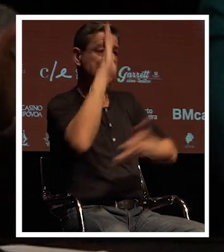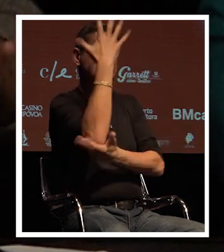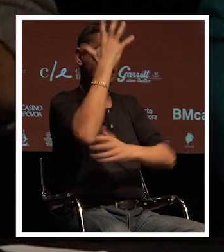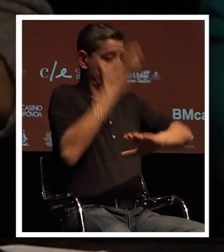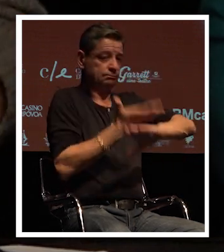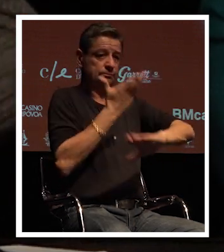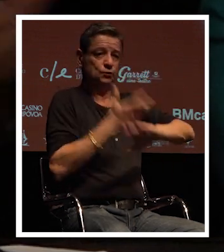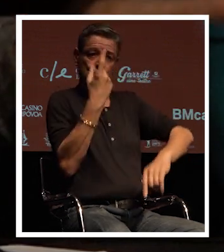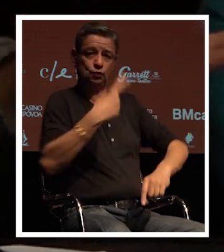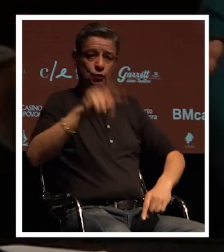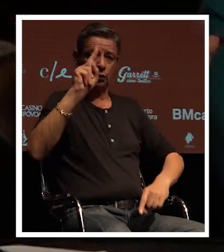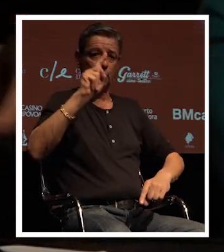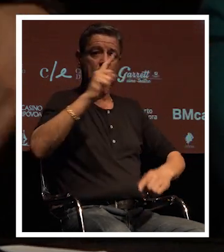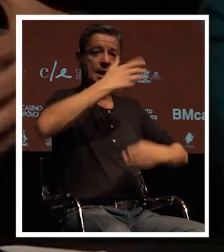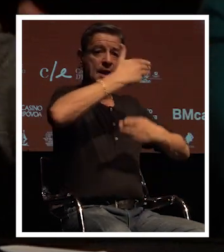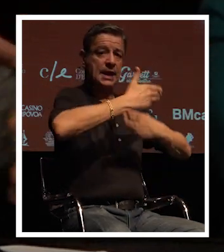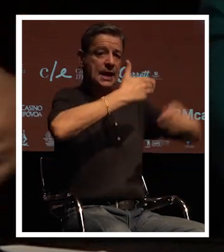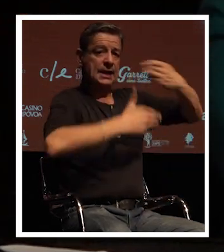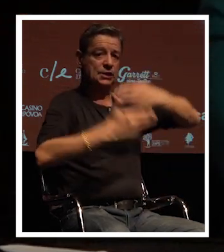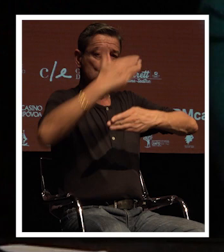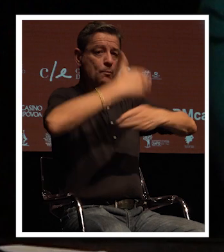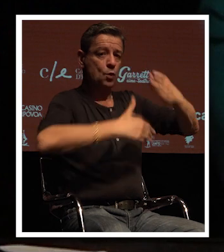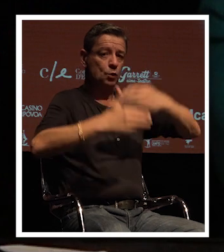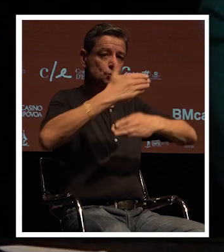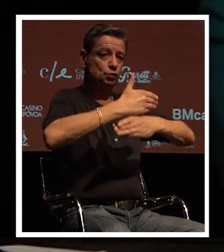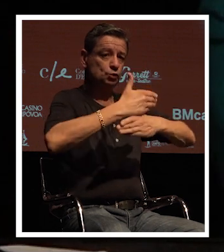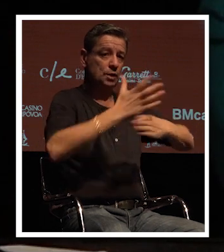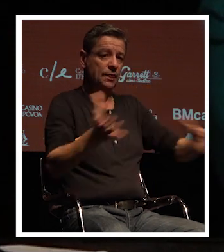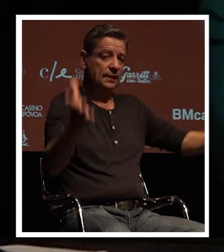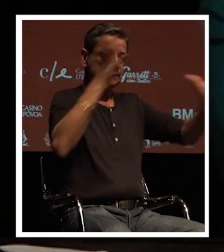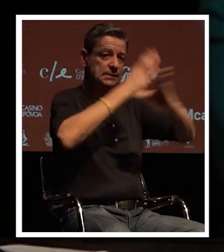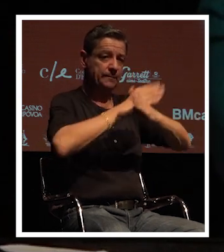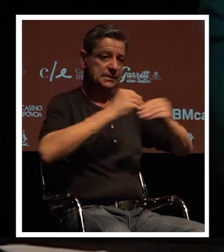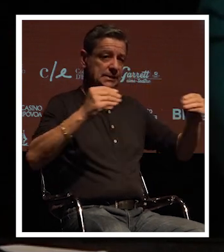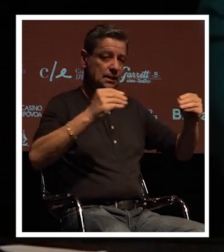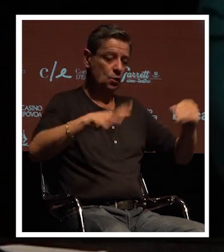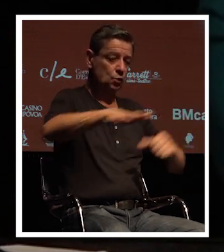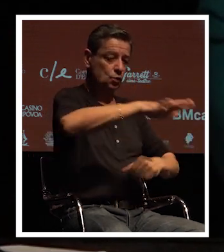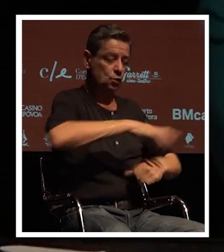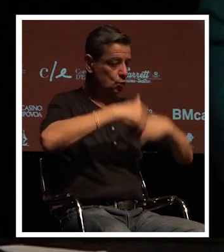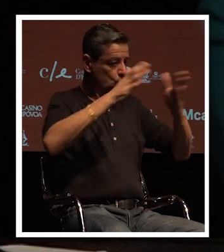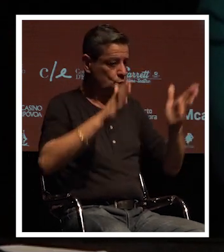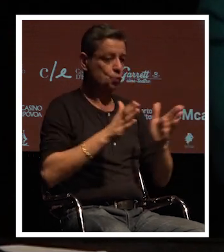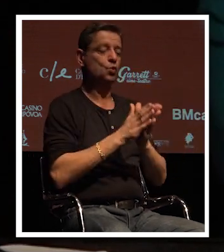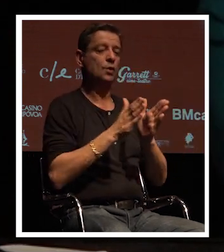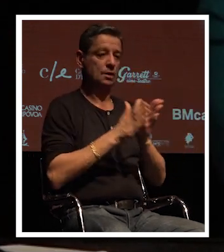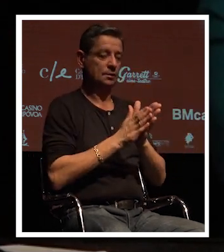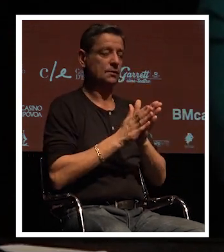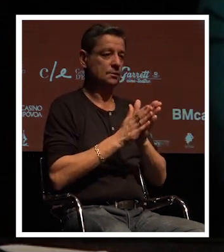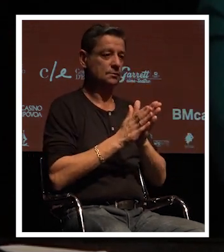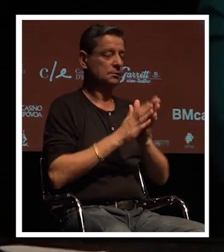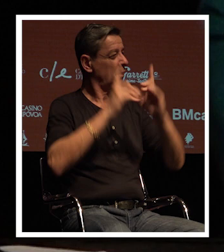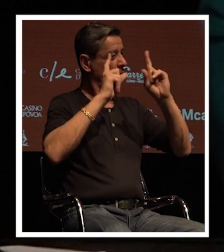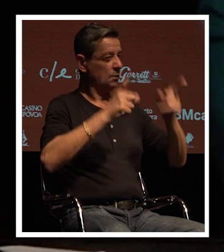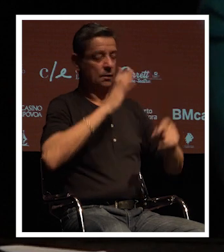esses esses esses muros desapareceram porque estamos a exibir tudo estamos a exibir noos em todo o sítio de uma maneira verdadeiramente o biun